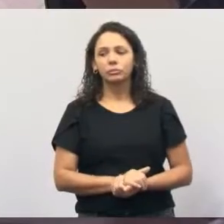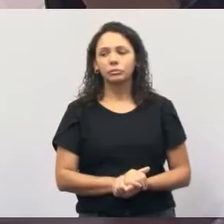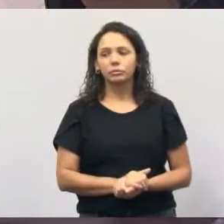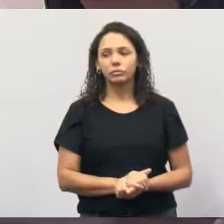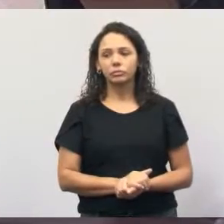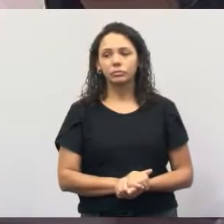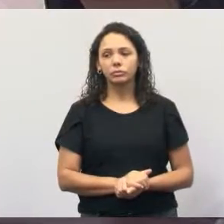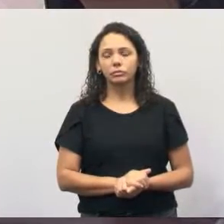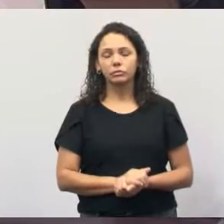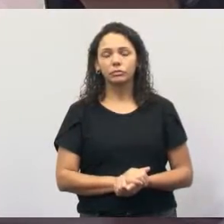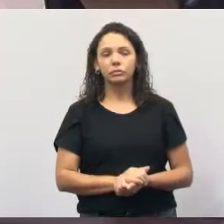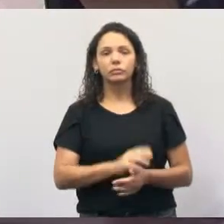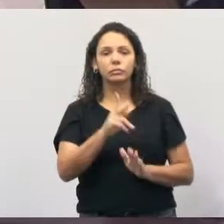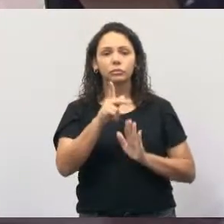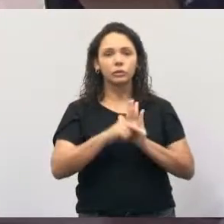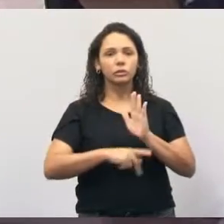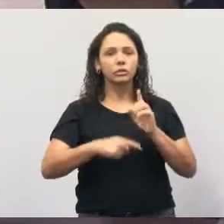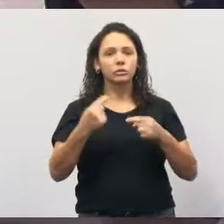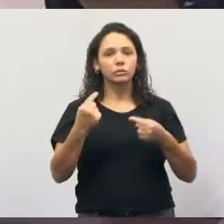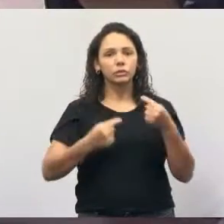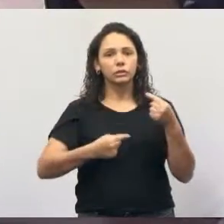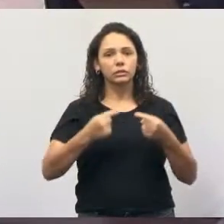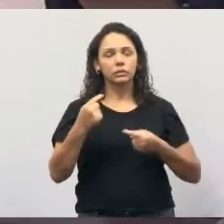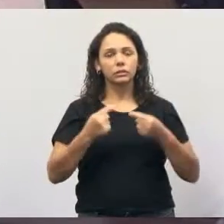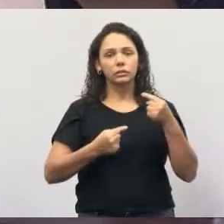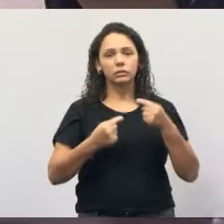O projeto continua em discussão.